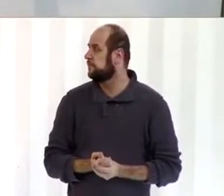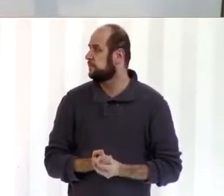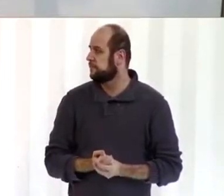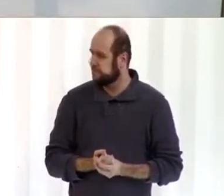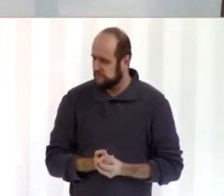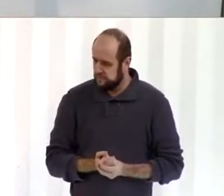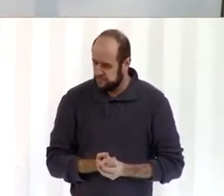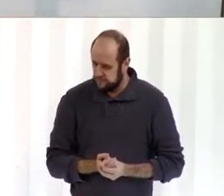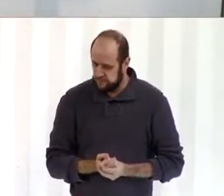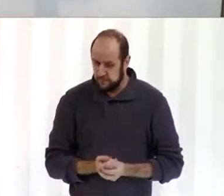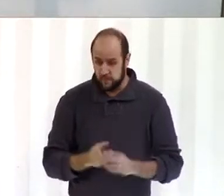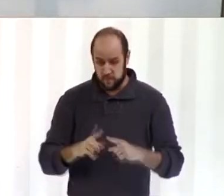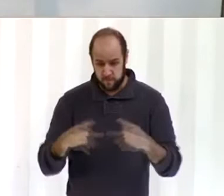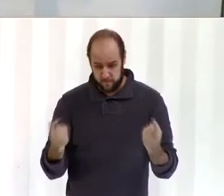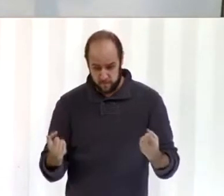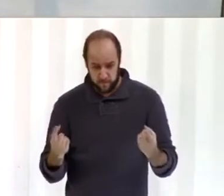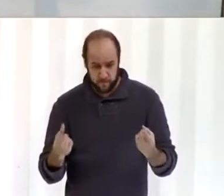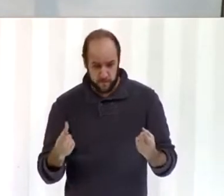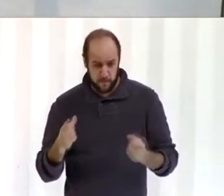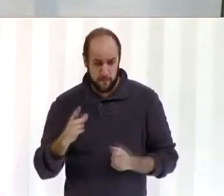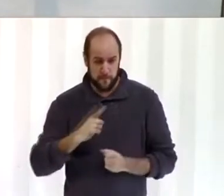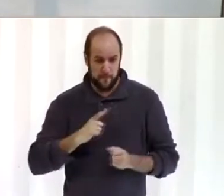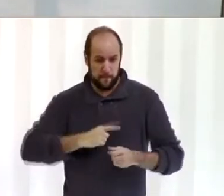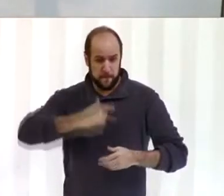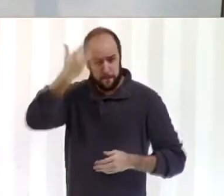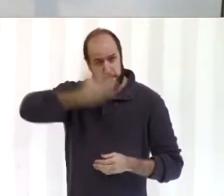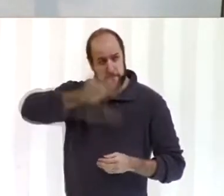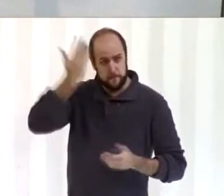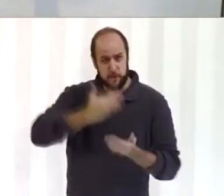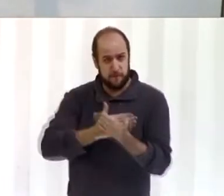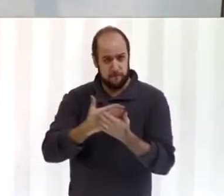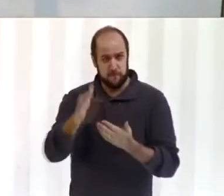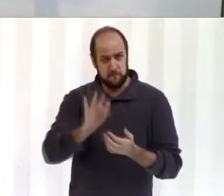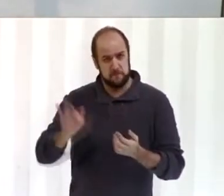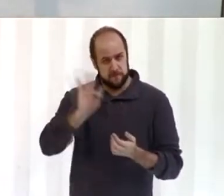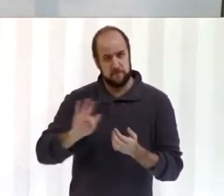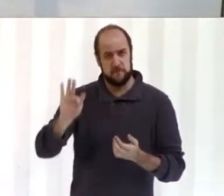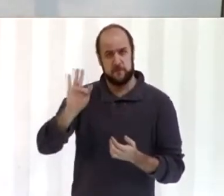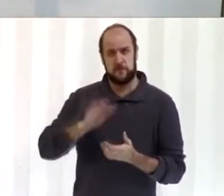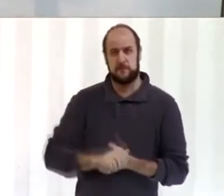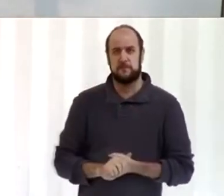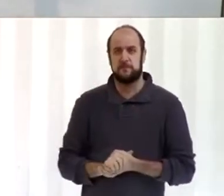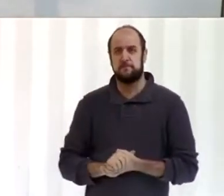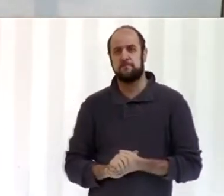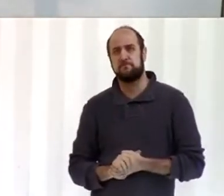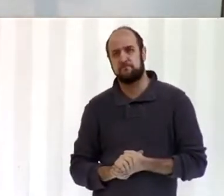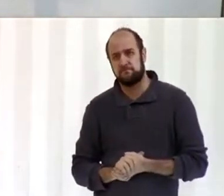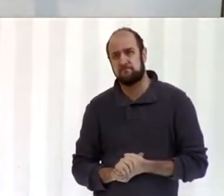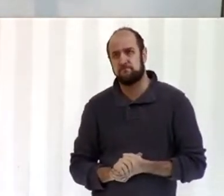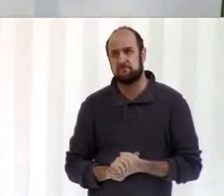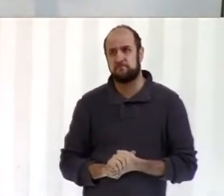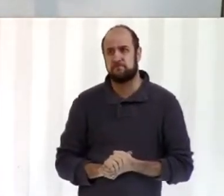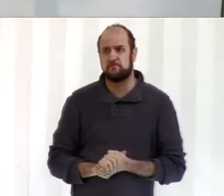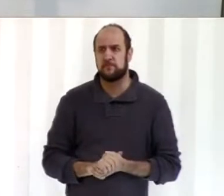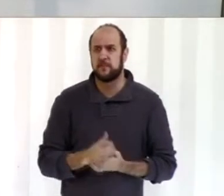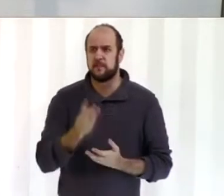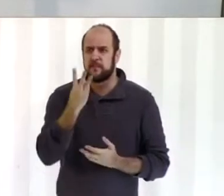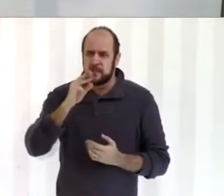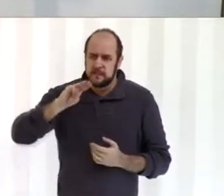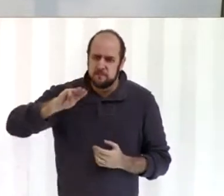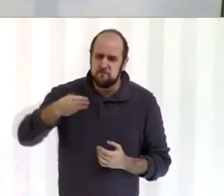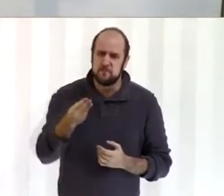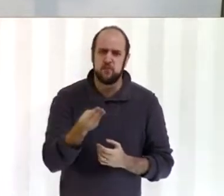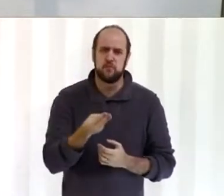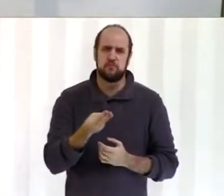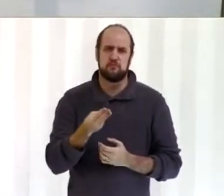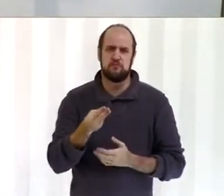E ainda tivemos o vestibular no meio do semestre. Interessante. Quase 3 mil alunos